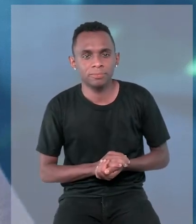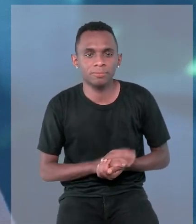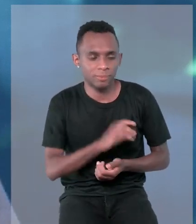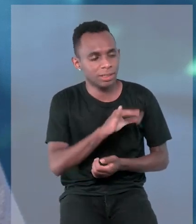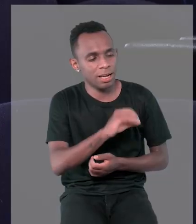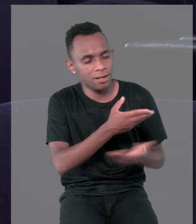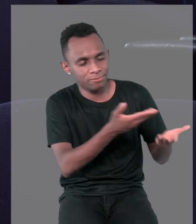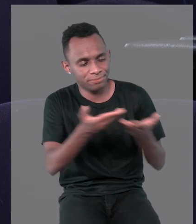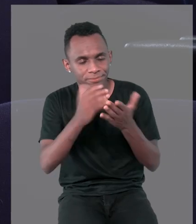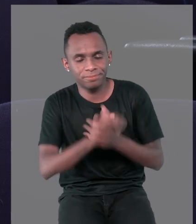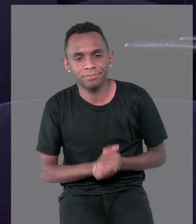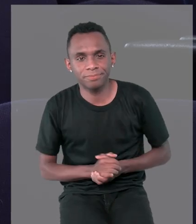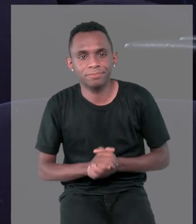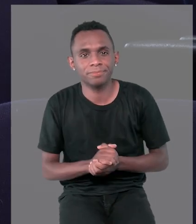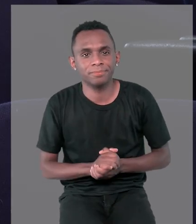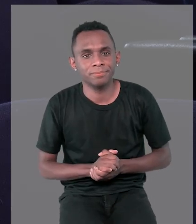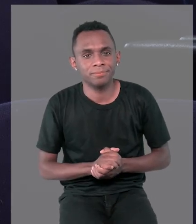Caio, é com você.